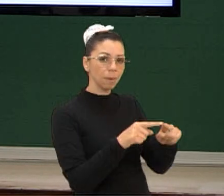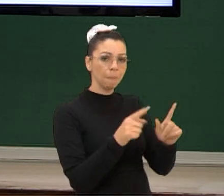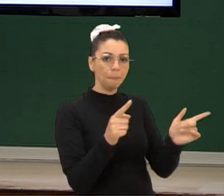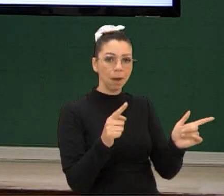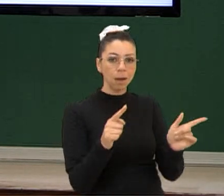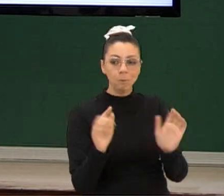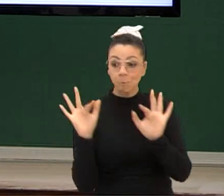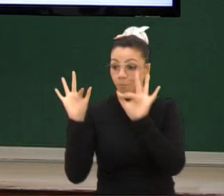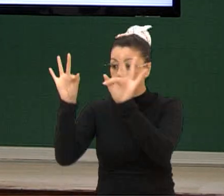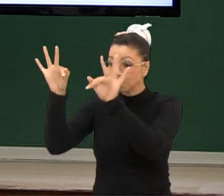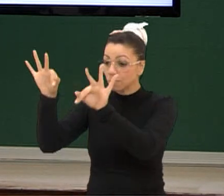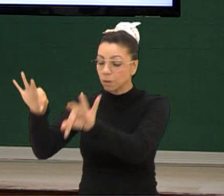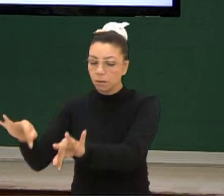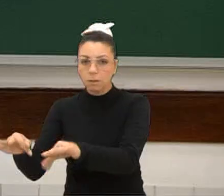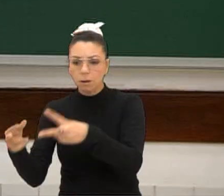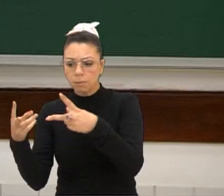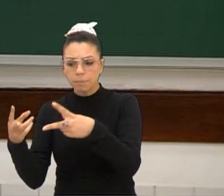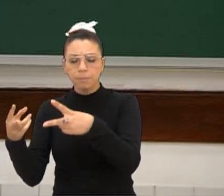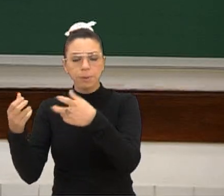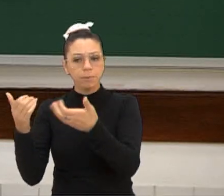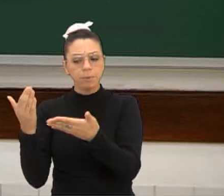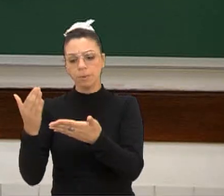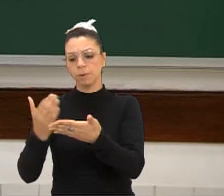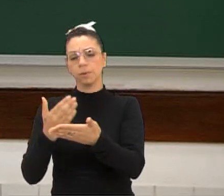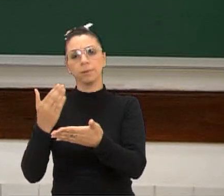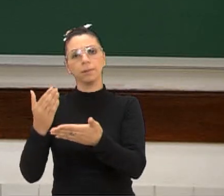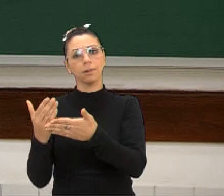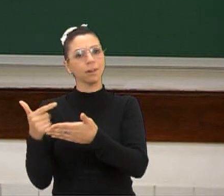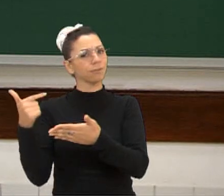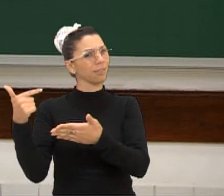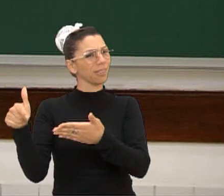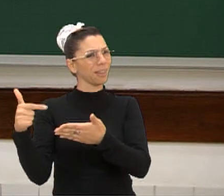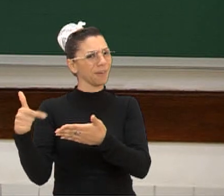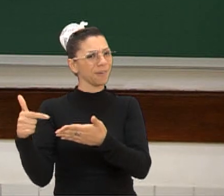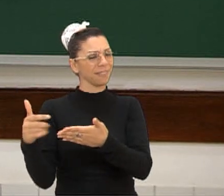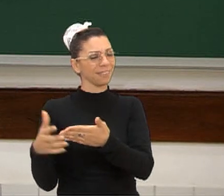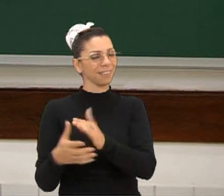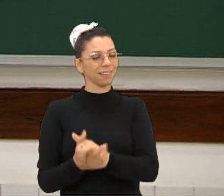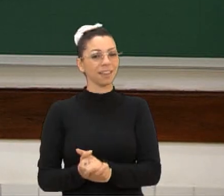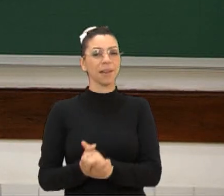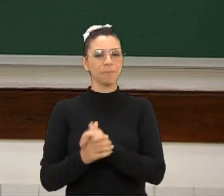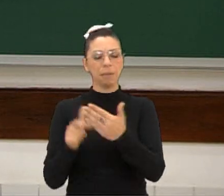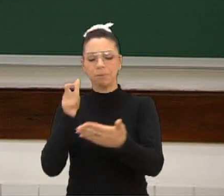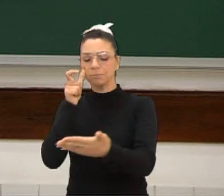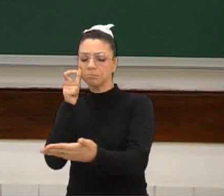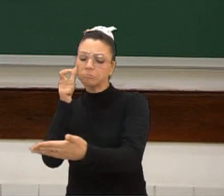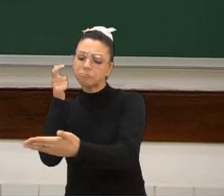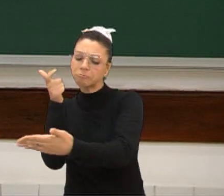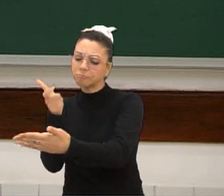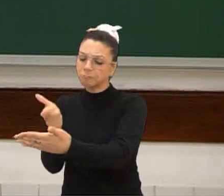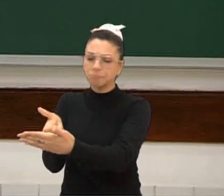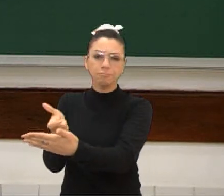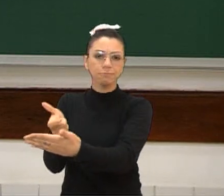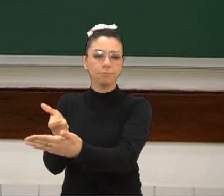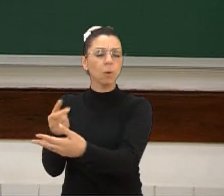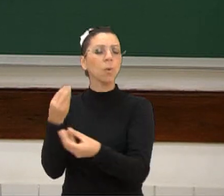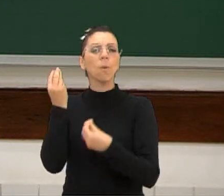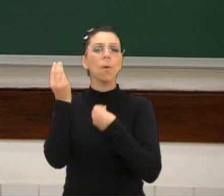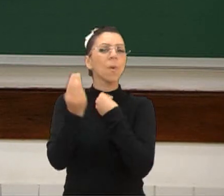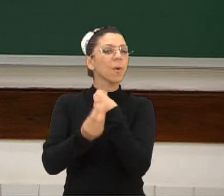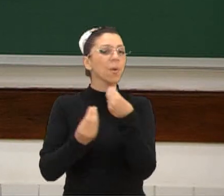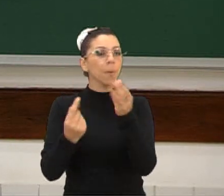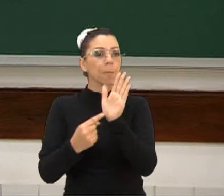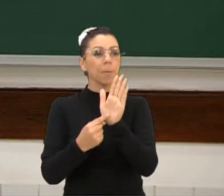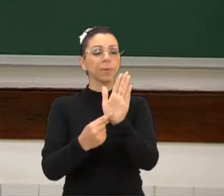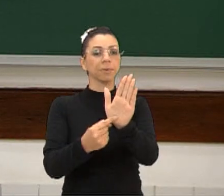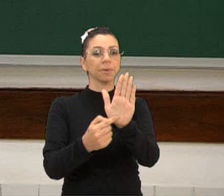o quê? Que talvez o livro não fosse tão chato, poderia ser interessante ali para o Calvin. E como que isso foi demonstrado?